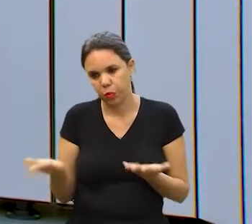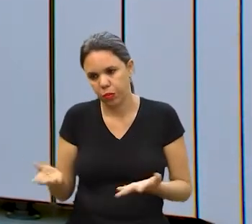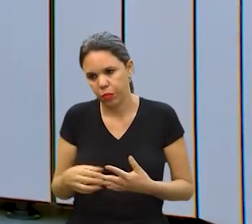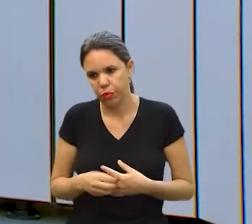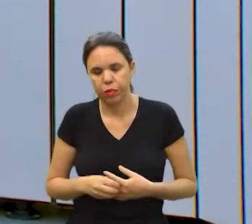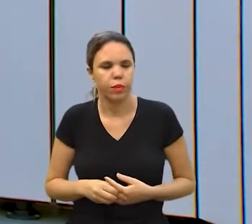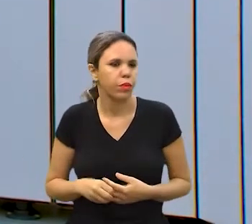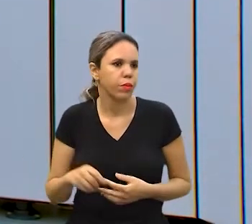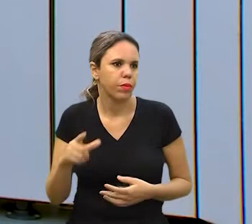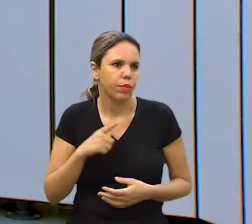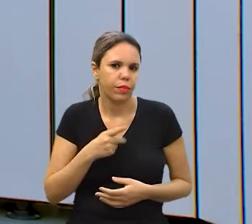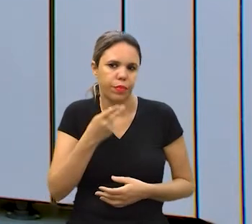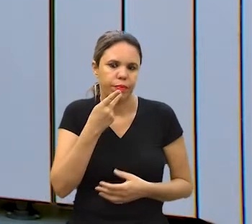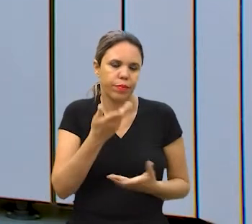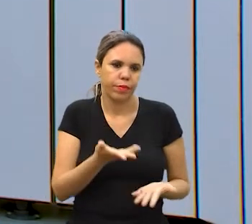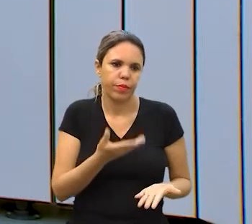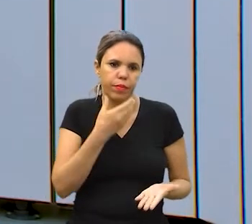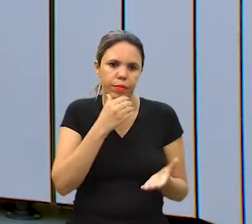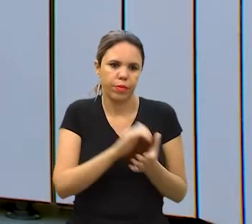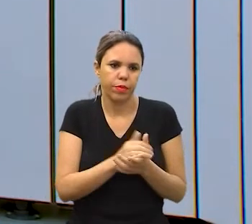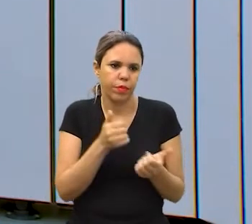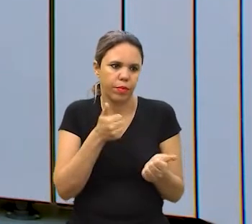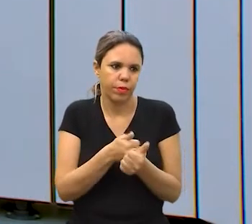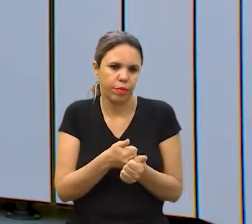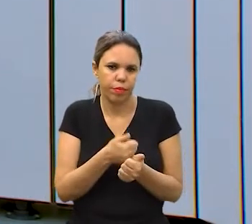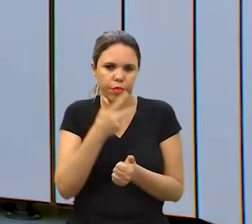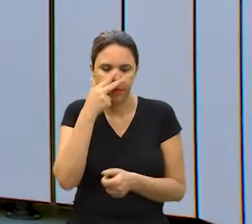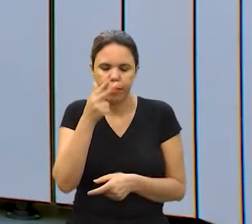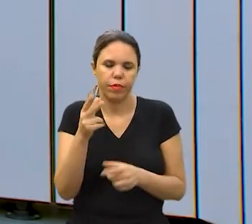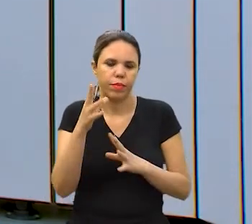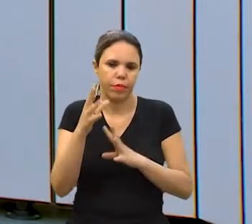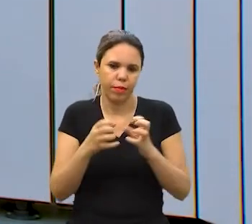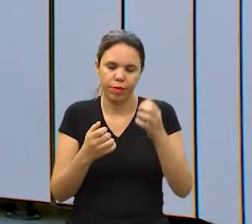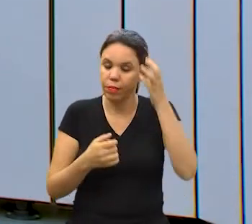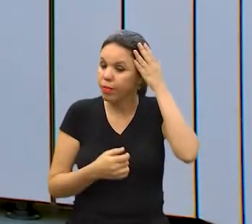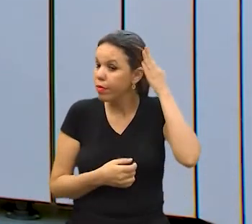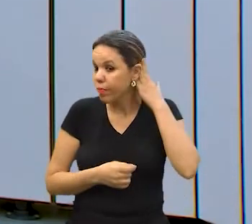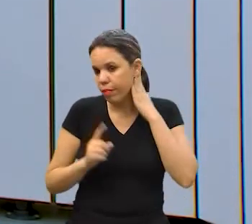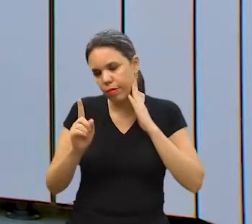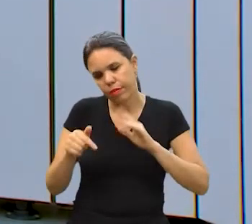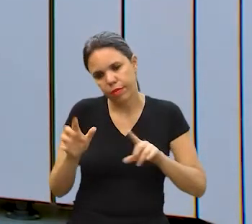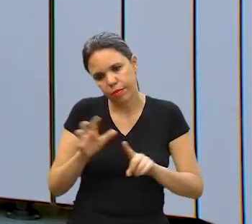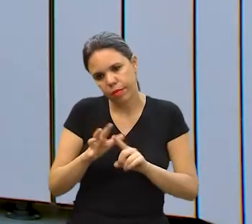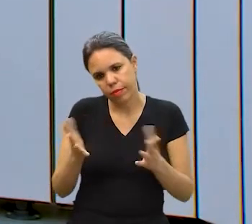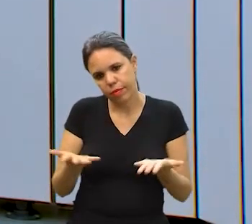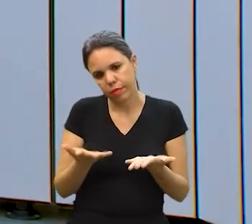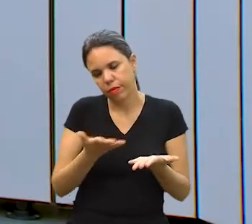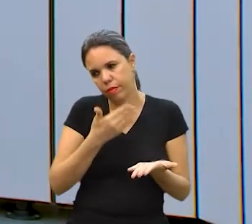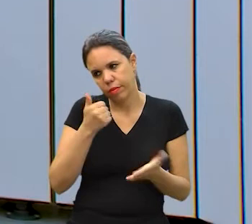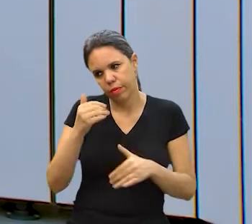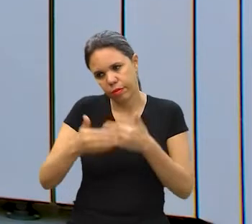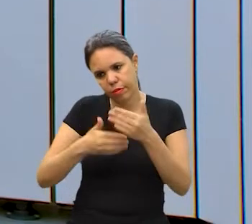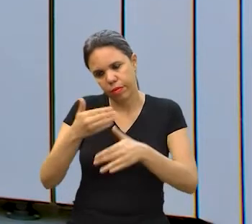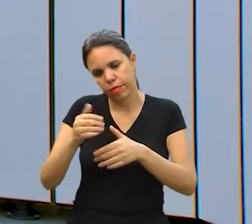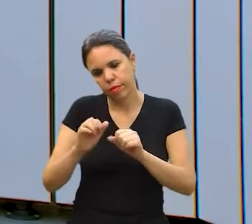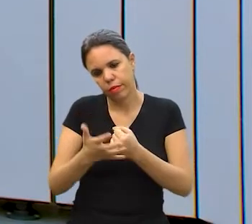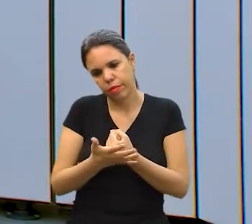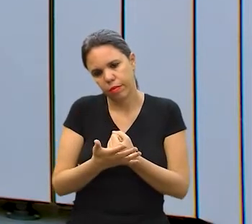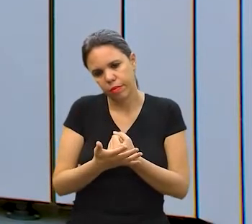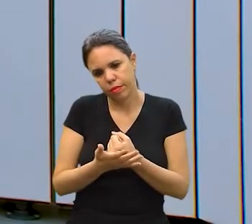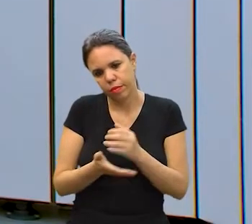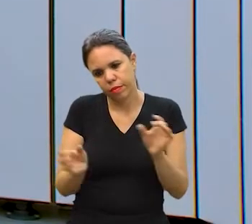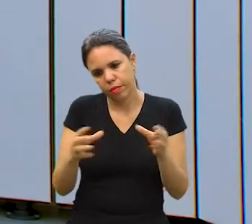dentro de casa. E tem aquele ditado que fala assim, o marido e a mulher muito perto, sai faísca. Então, isso aí tudo influenciou. Eu acho que vai melhorar com